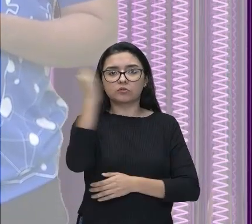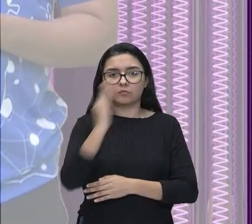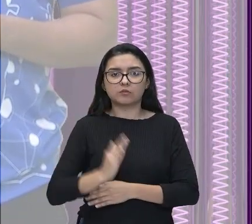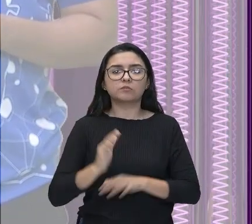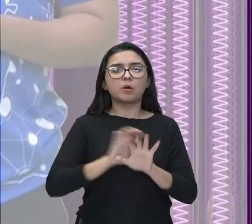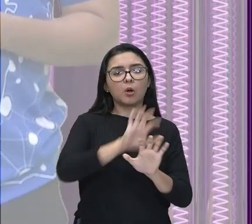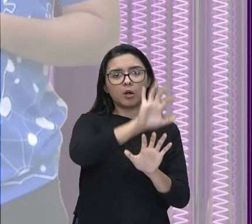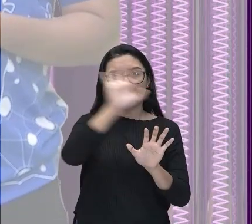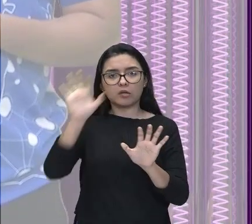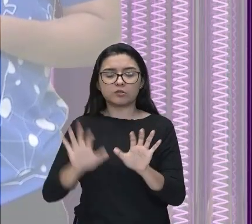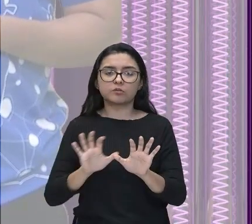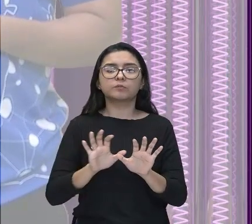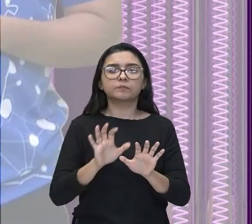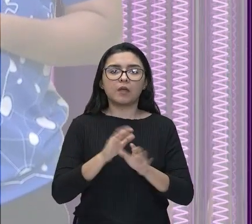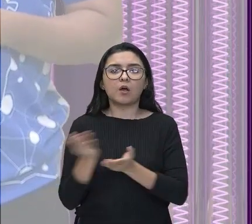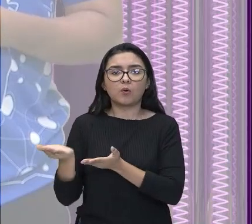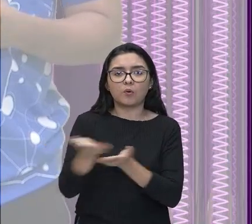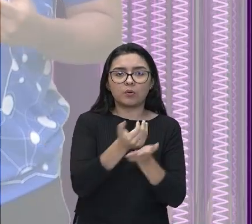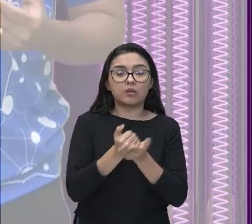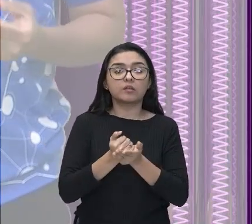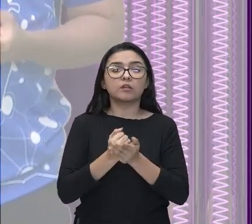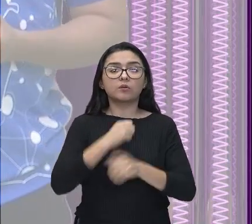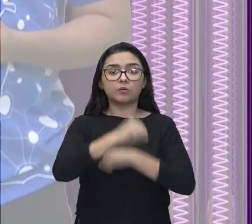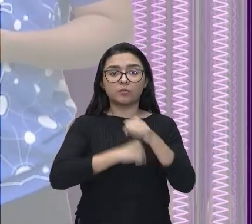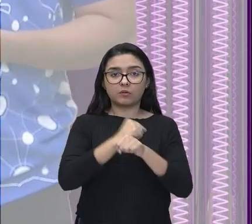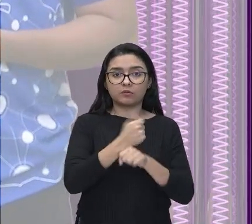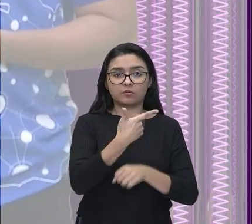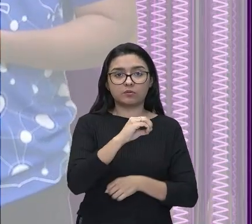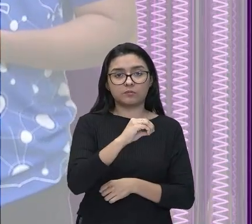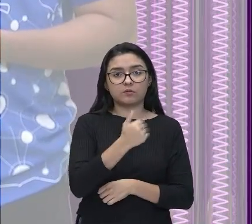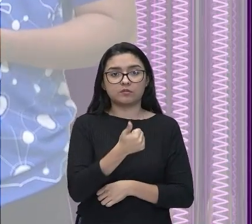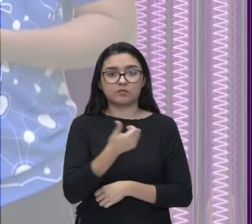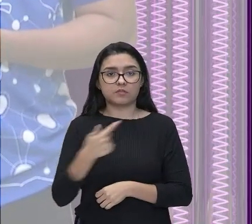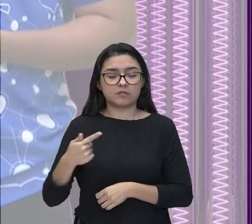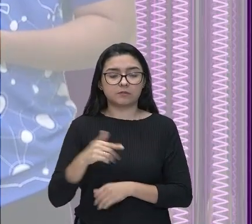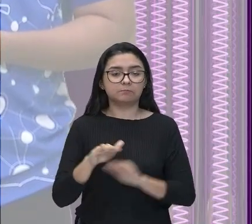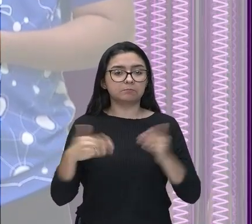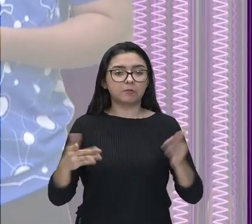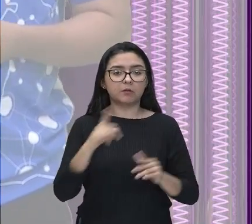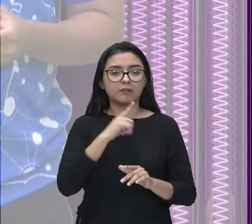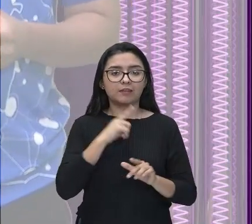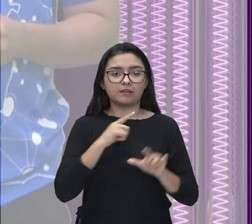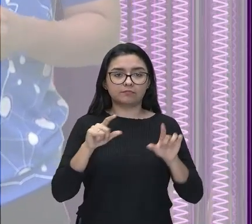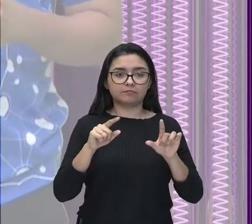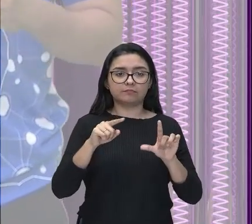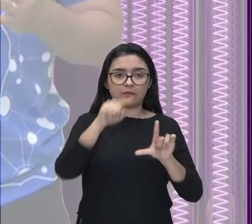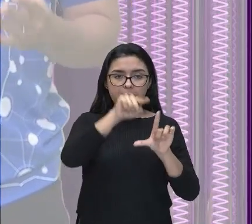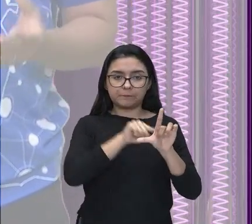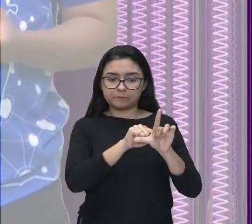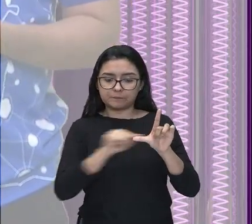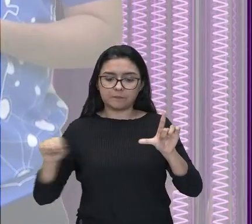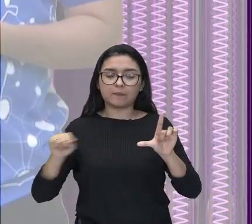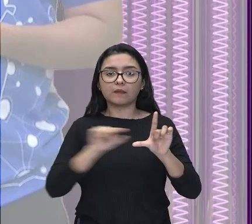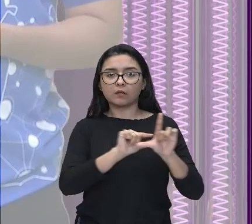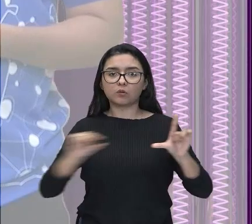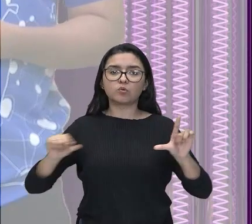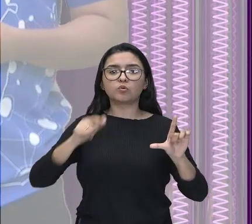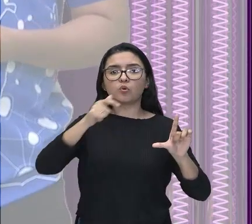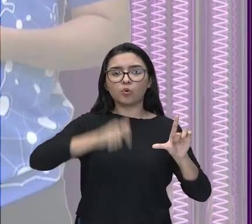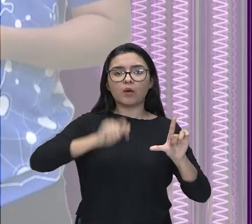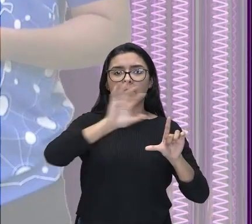de 2017. Então, nós temos aqui, embaixo, nós temos as regiões do